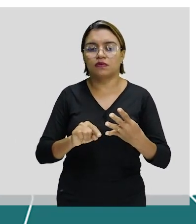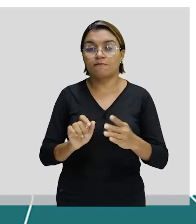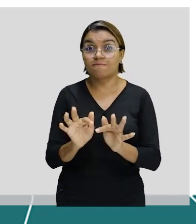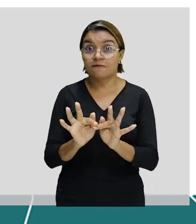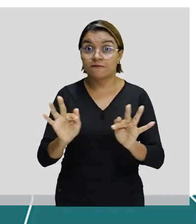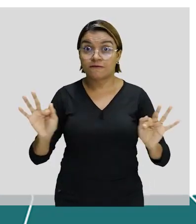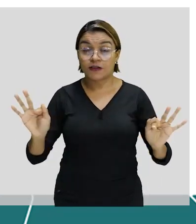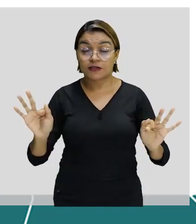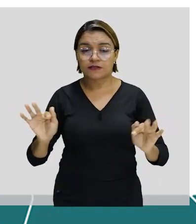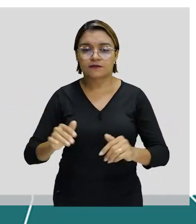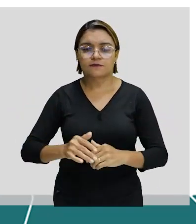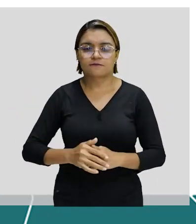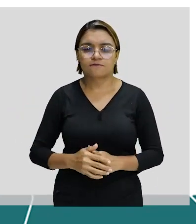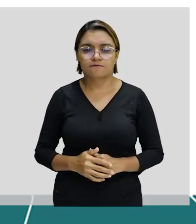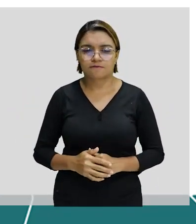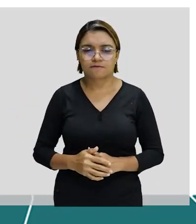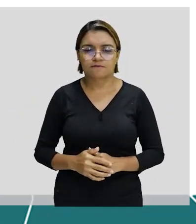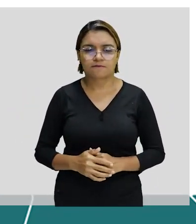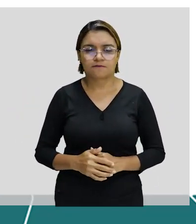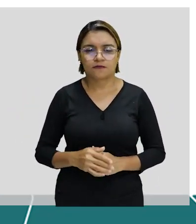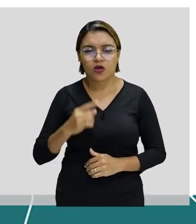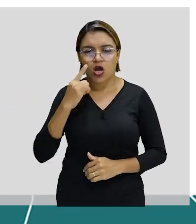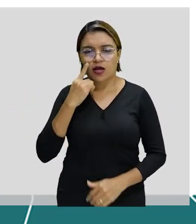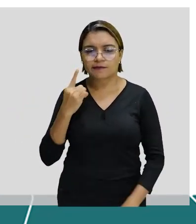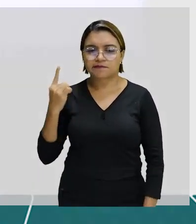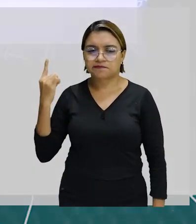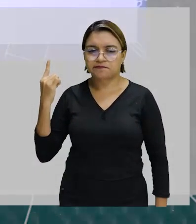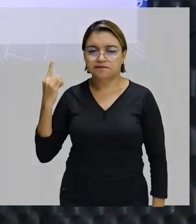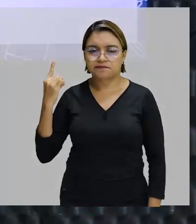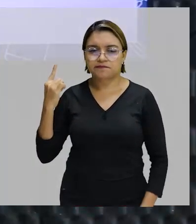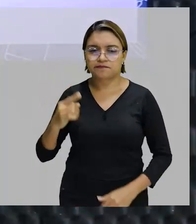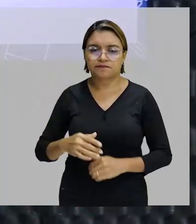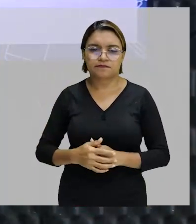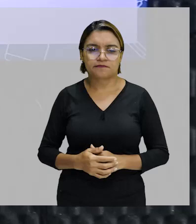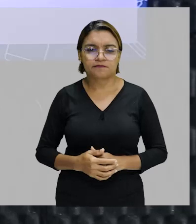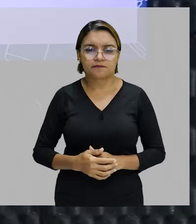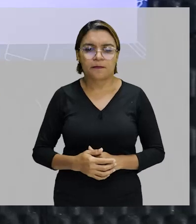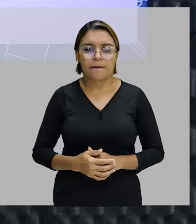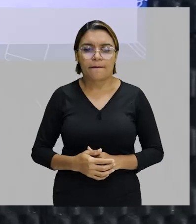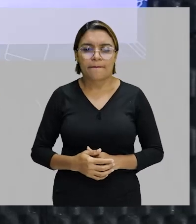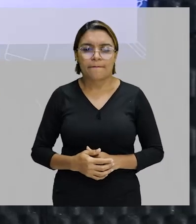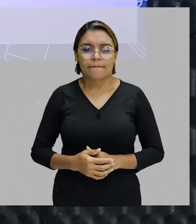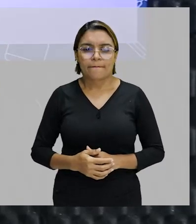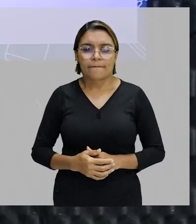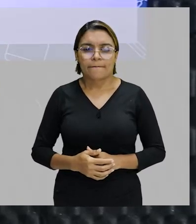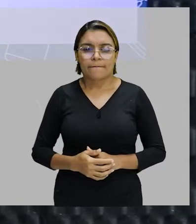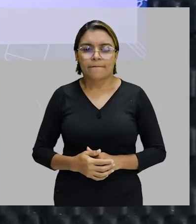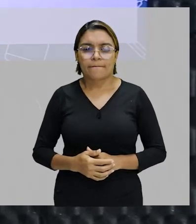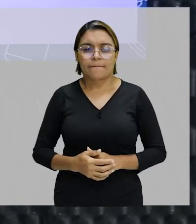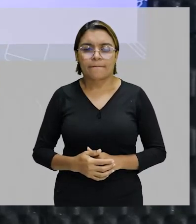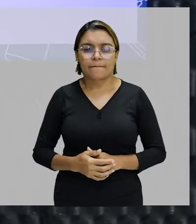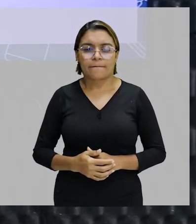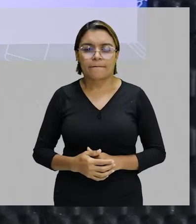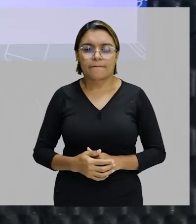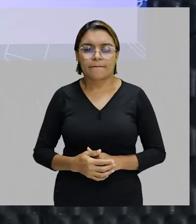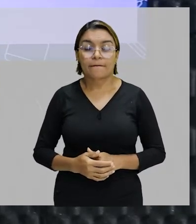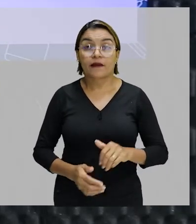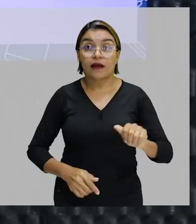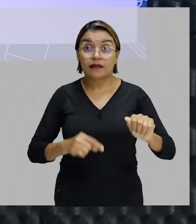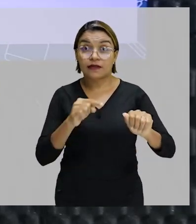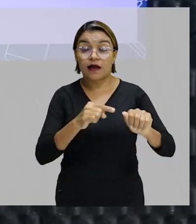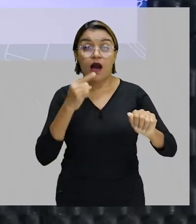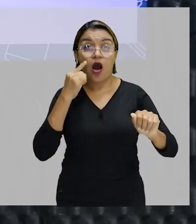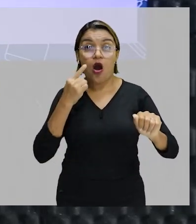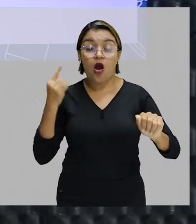frase Pedro drank a lot no passado perfeito. Pedro drank a lot é uma frase